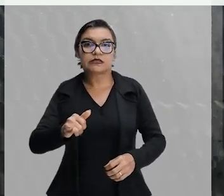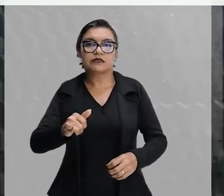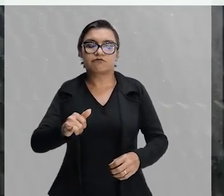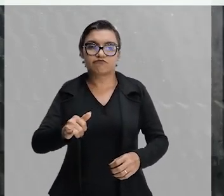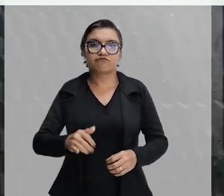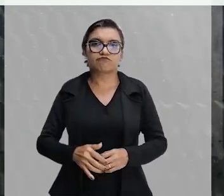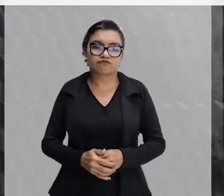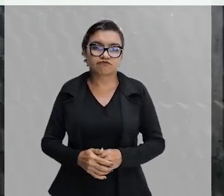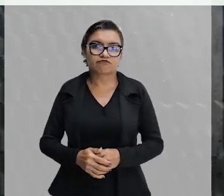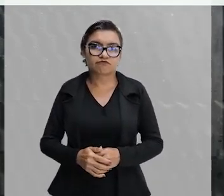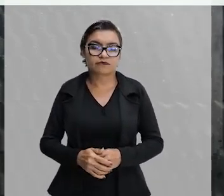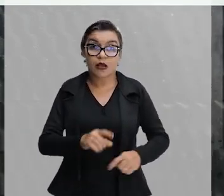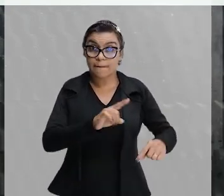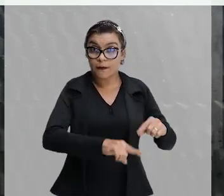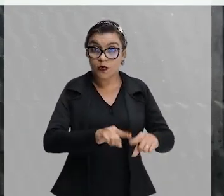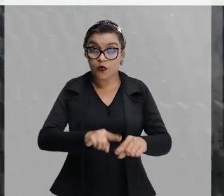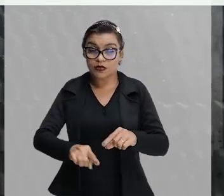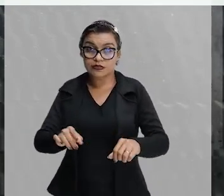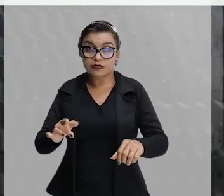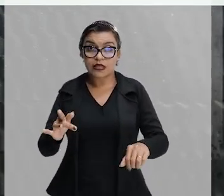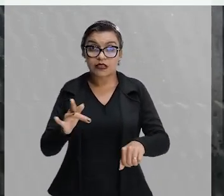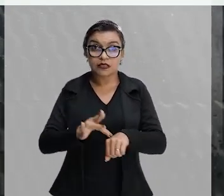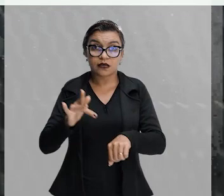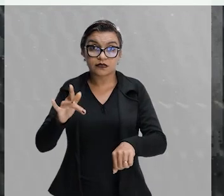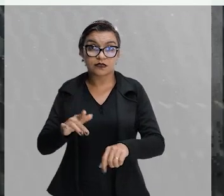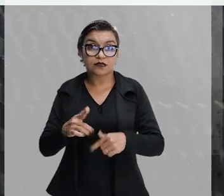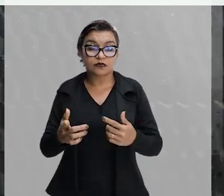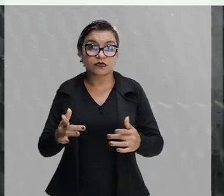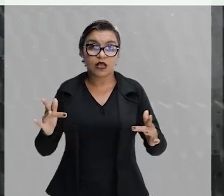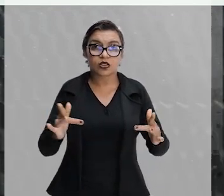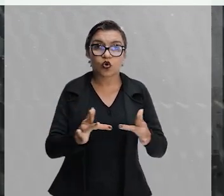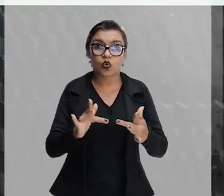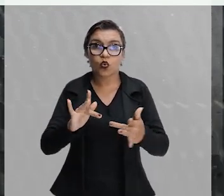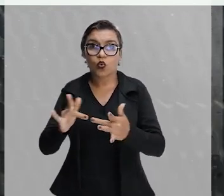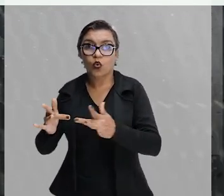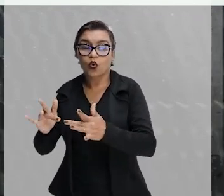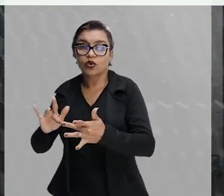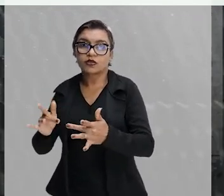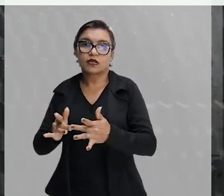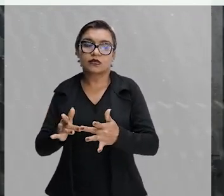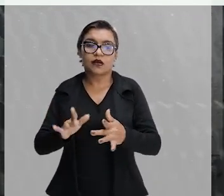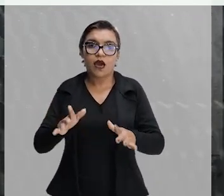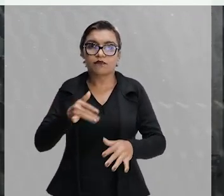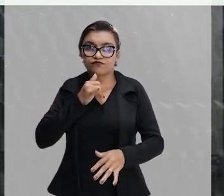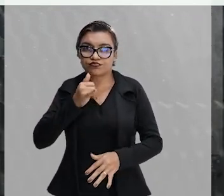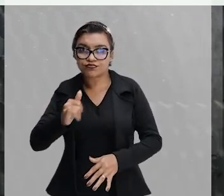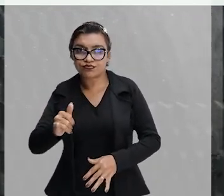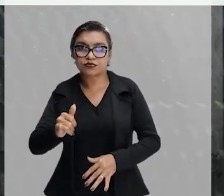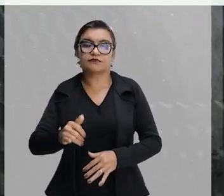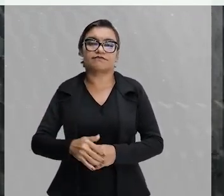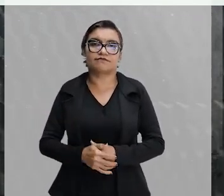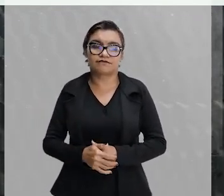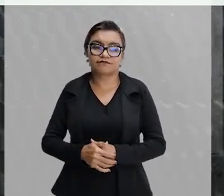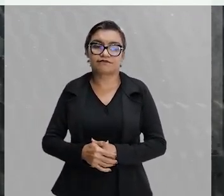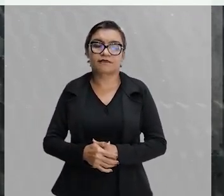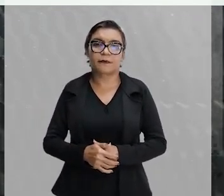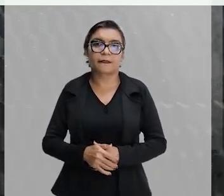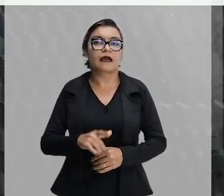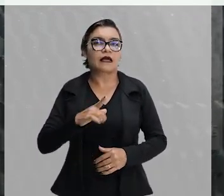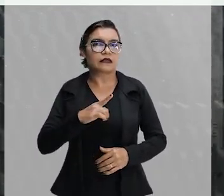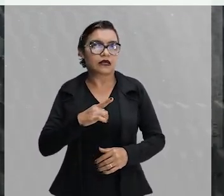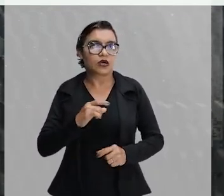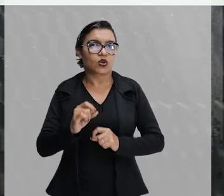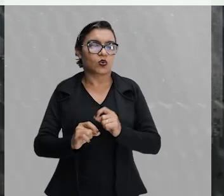corpos, né, que estão em contato, e com isso nós vamos ter um processo de eletrização desses corpos, tá ok? Então nós temos